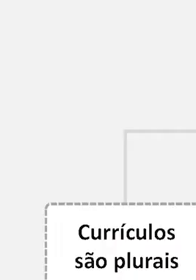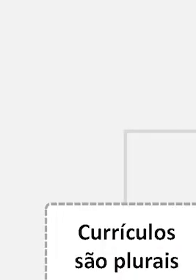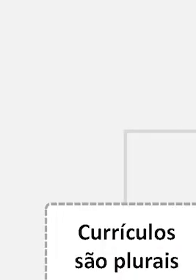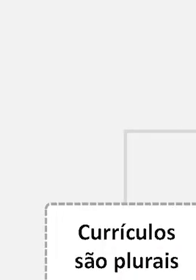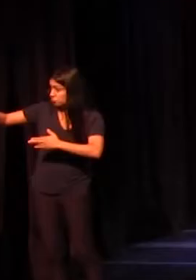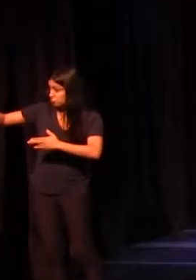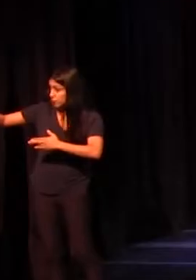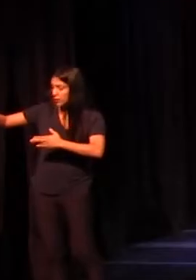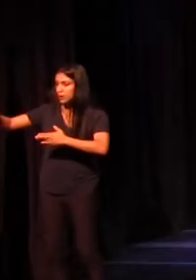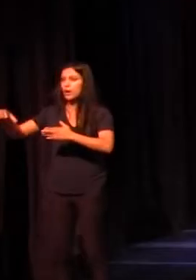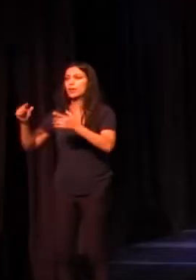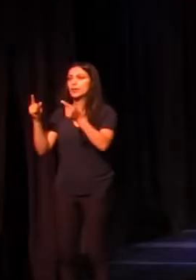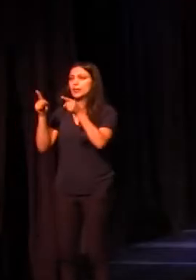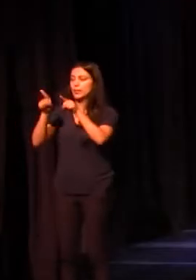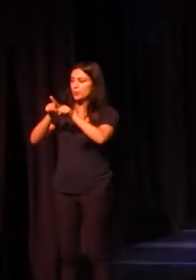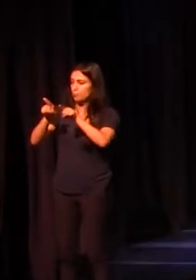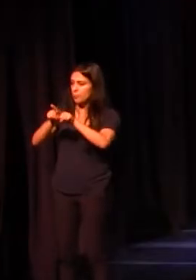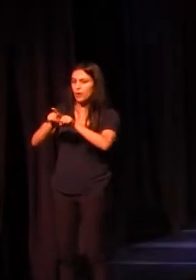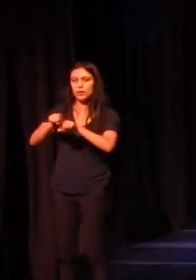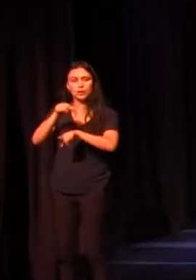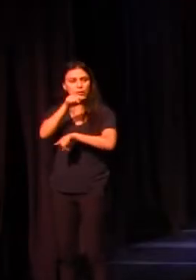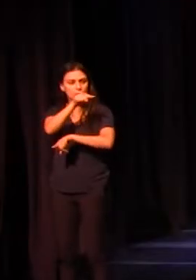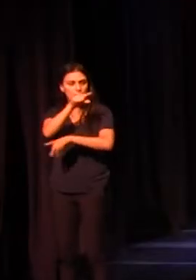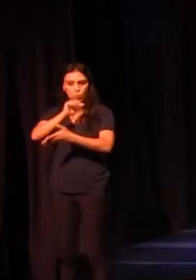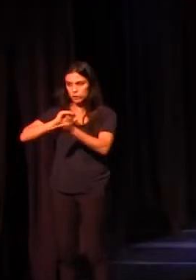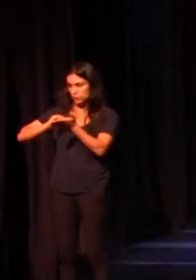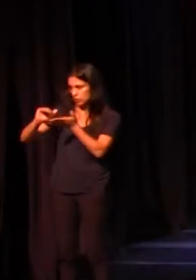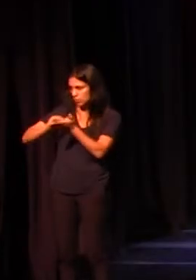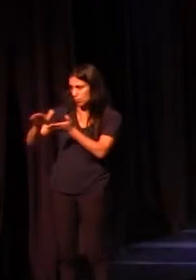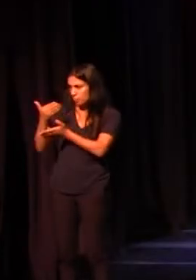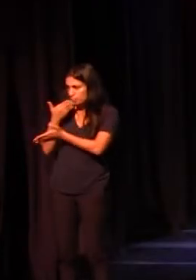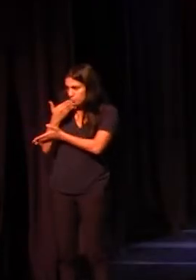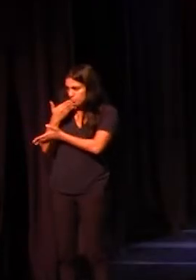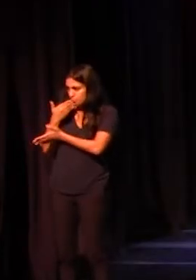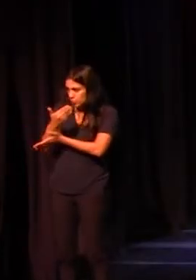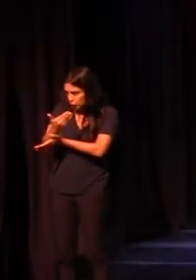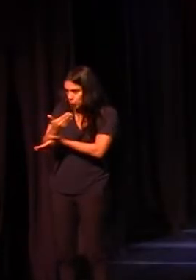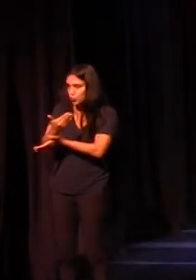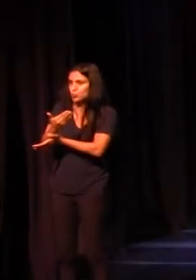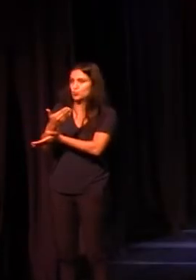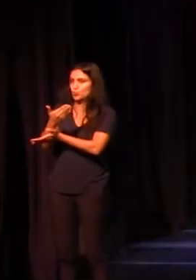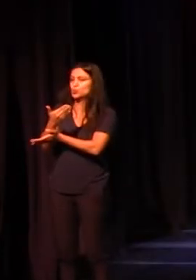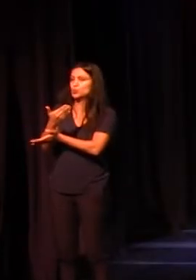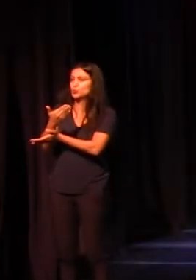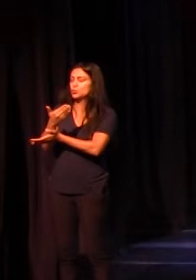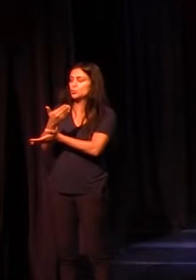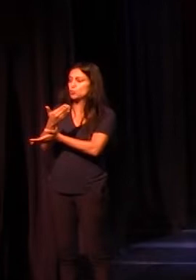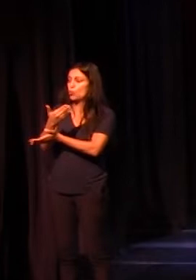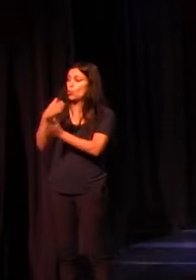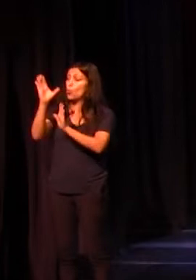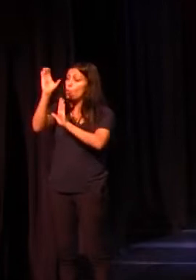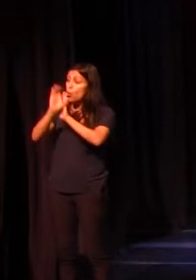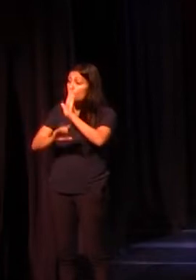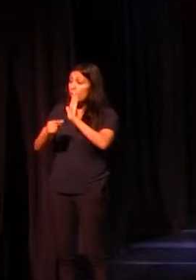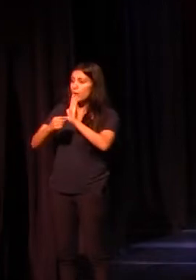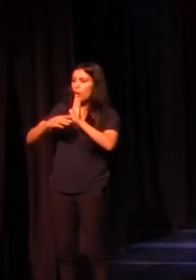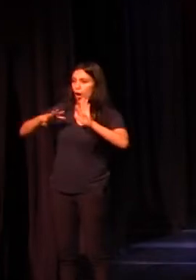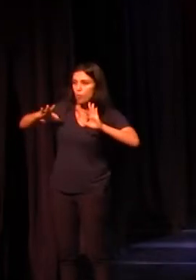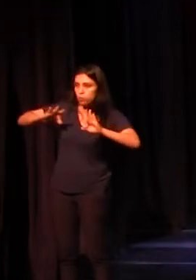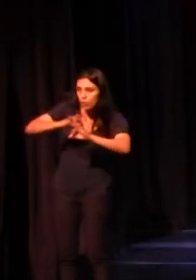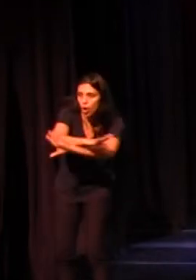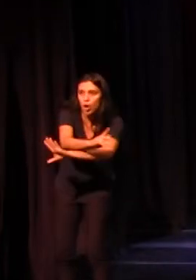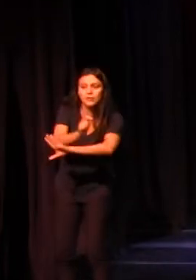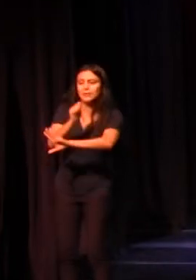em conversa, o secretário também já pediu, a Leila já pediu, essa questão que o currículo ele não está acabado, ele não